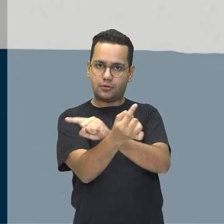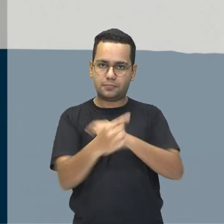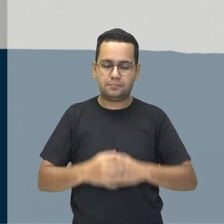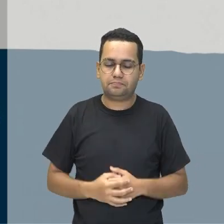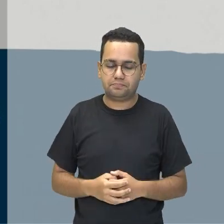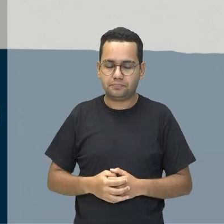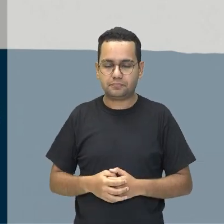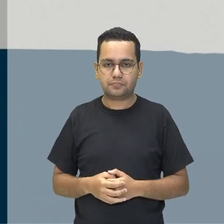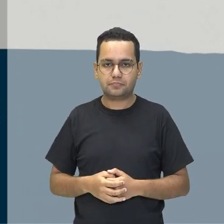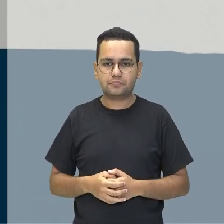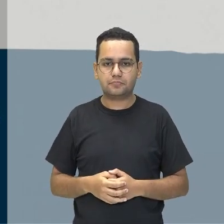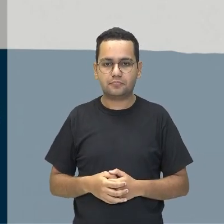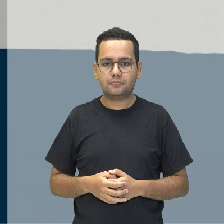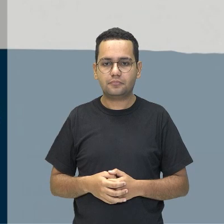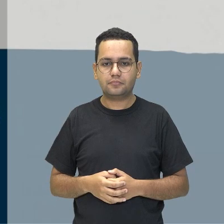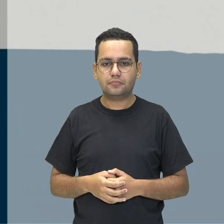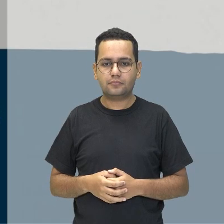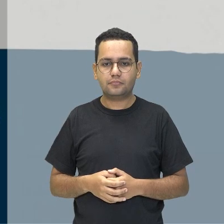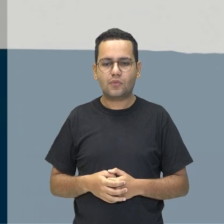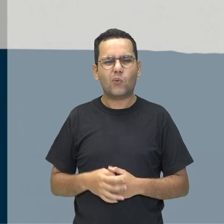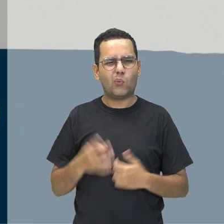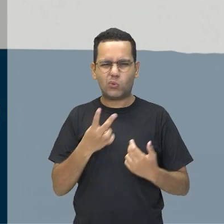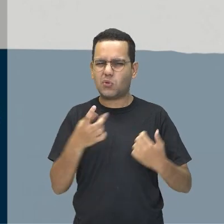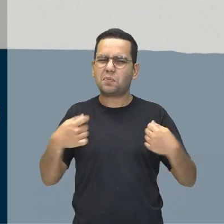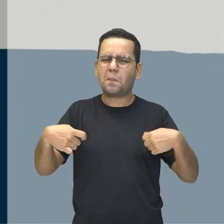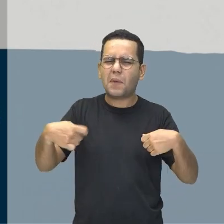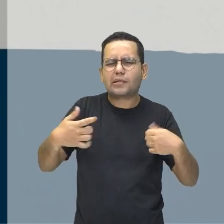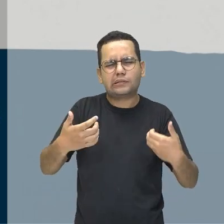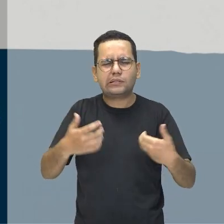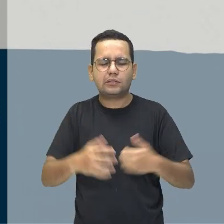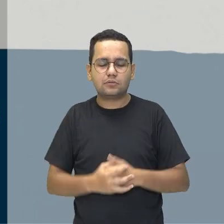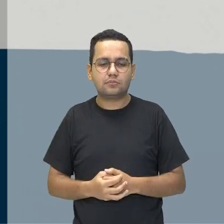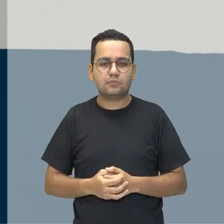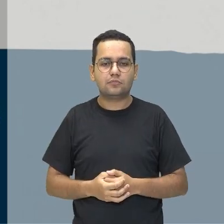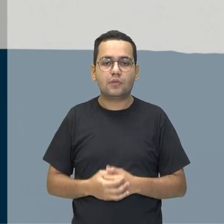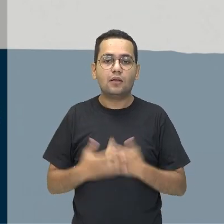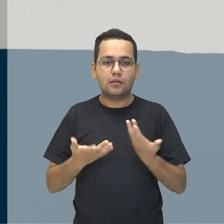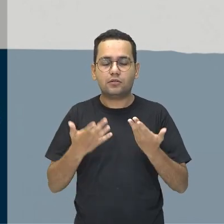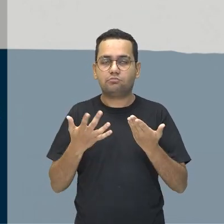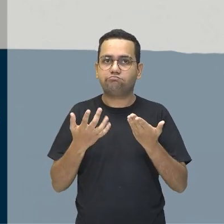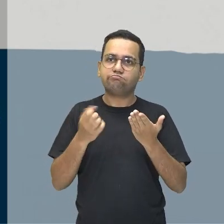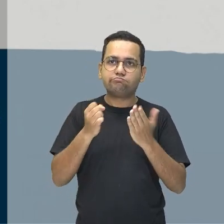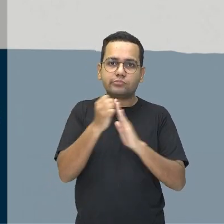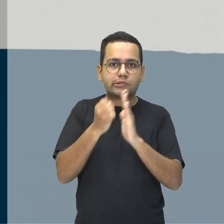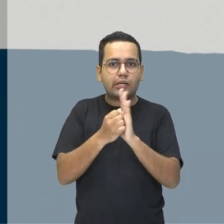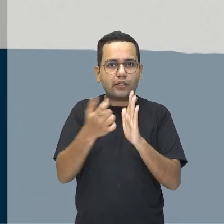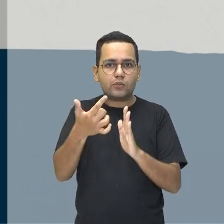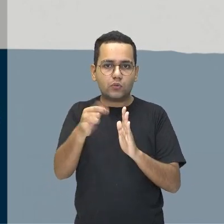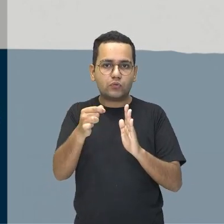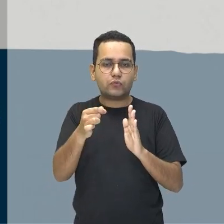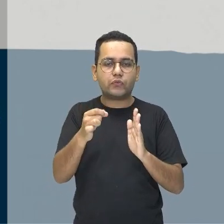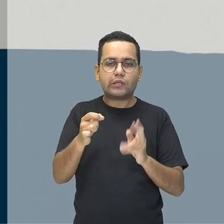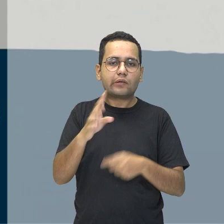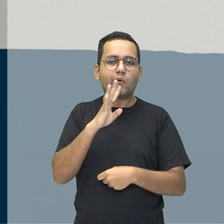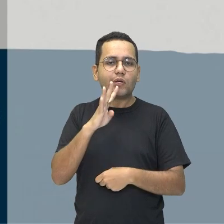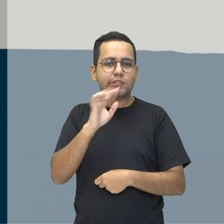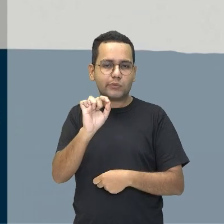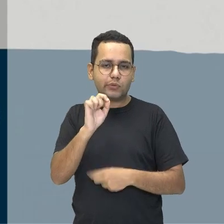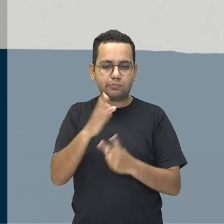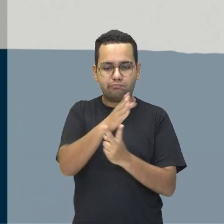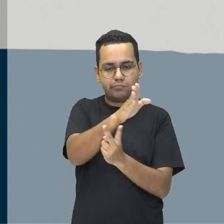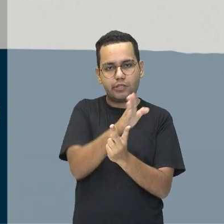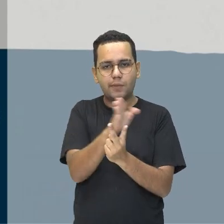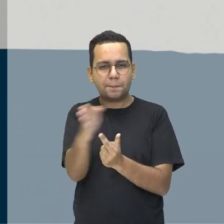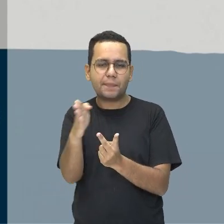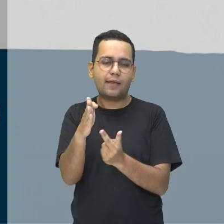conflito que viria a marcar a segunda metade do século XX, a gente vai conhecer e vai ficar conhecido como Guerra